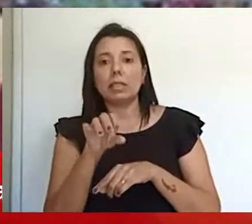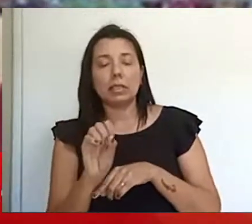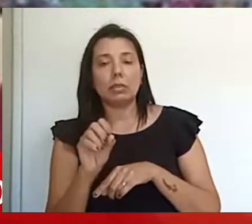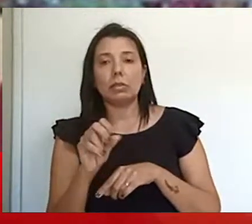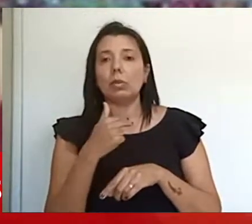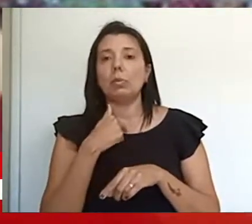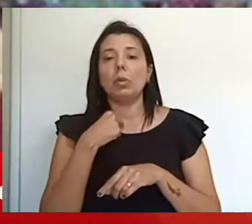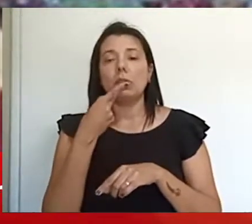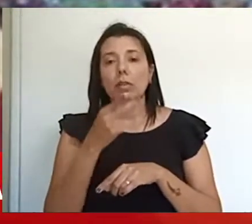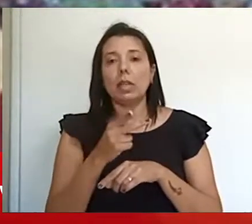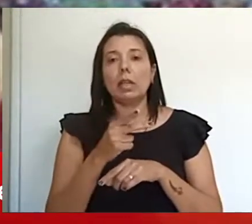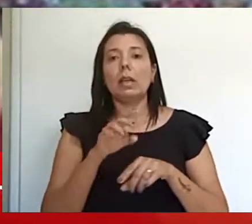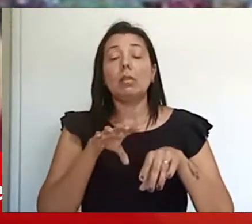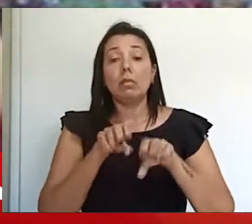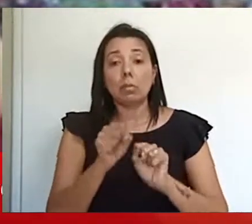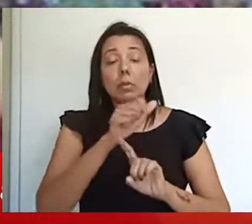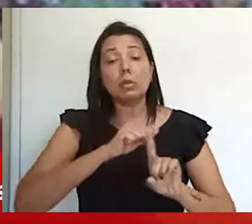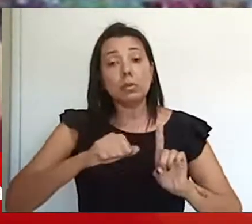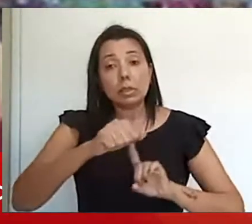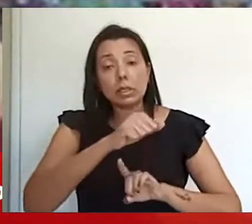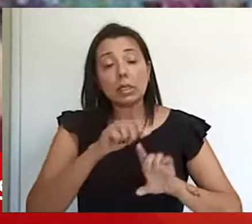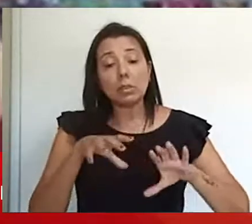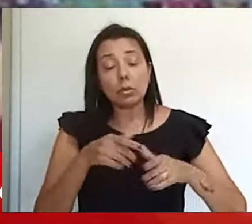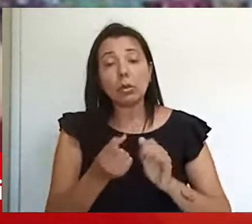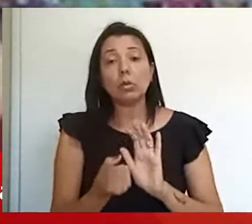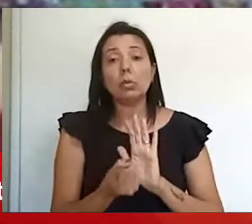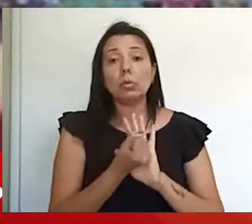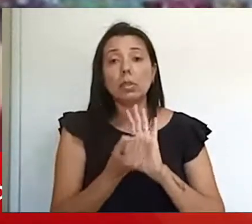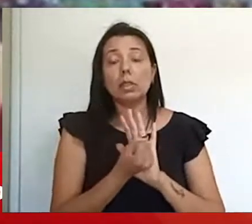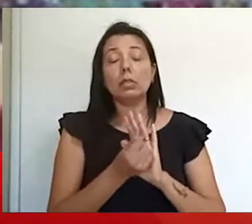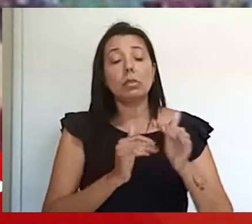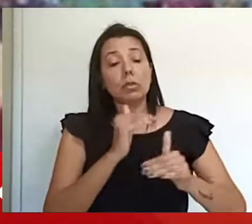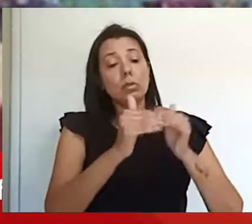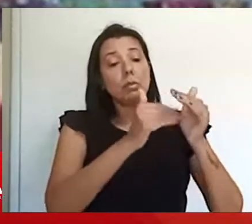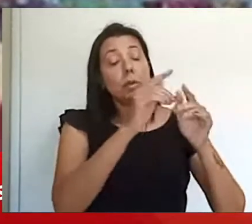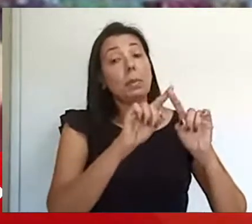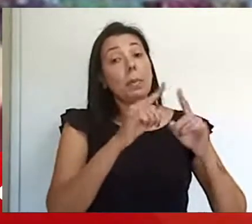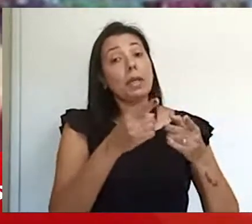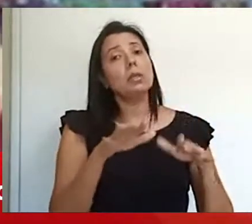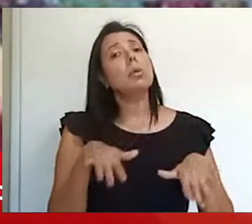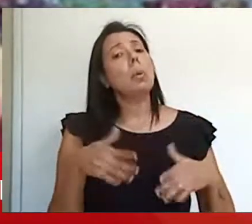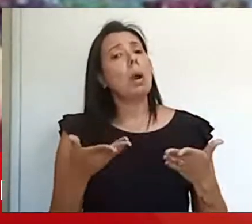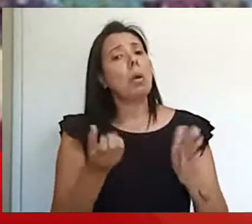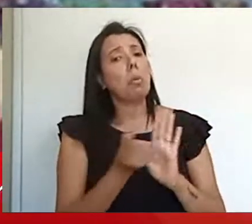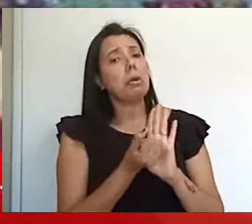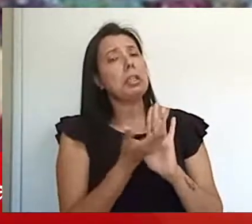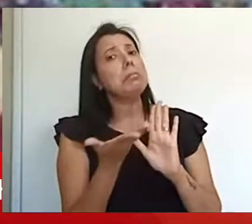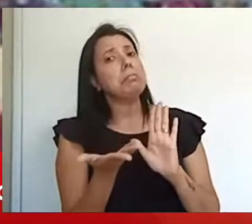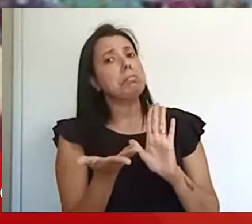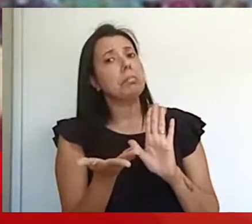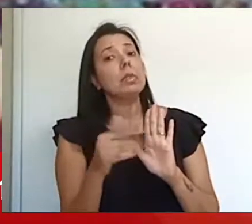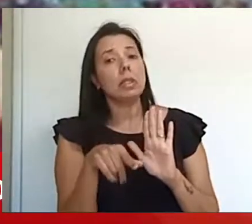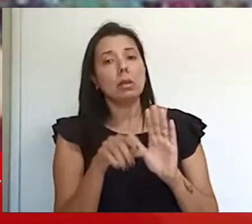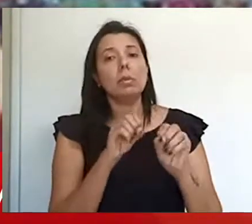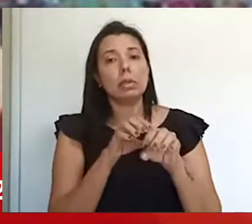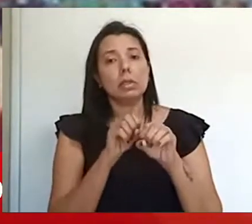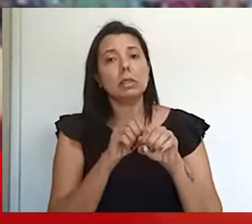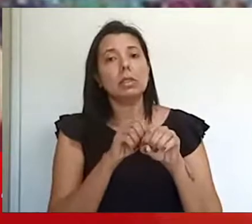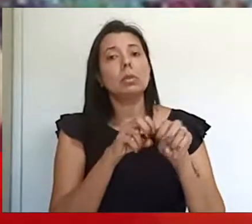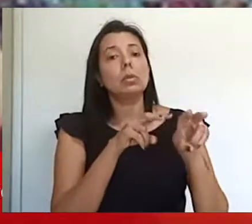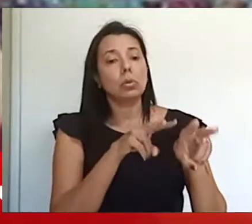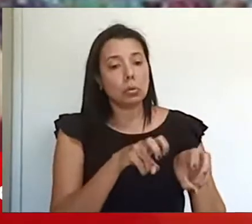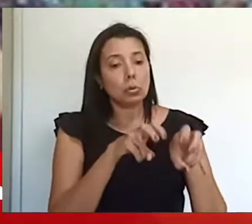sociedade sustentável, no modelo de desenvolvimento, mas que modelo é esse? Então, a educação do campo, ela se pergunta